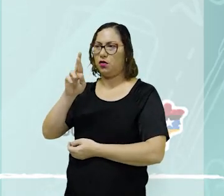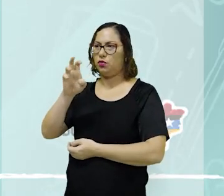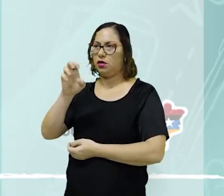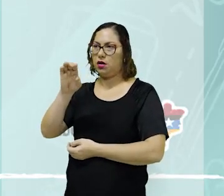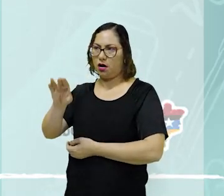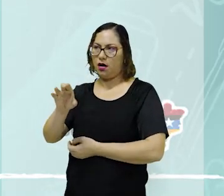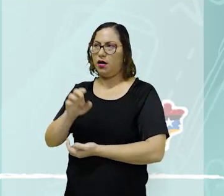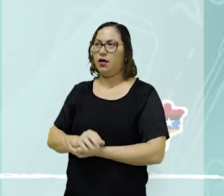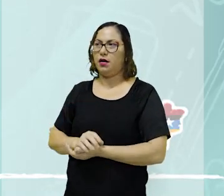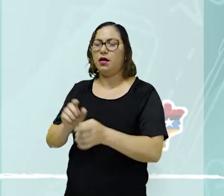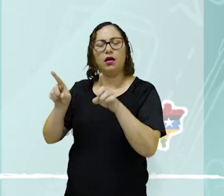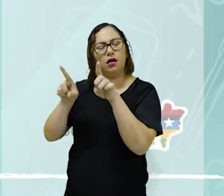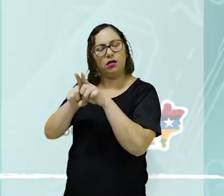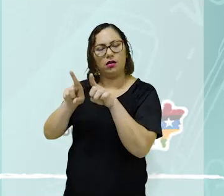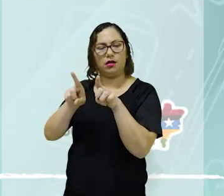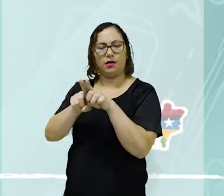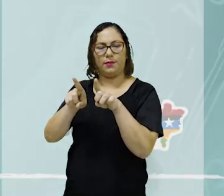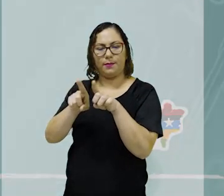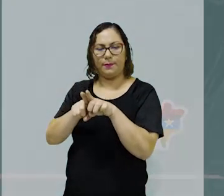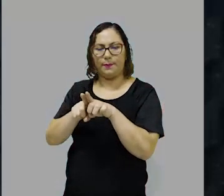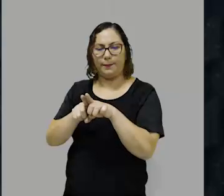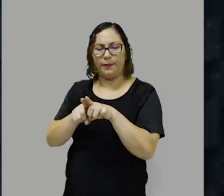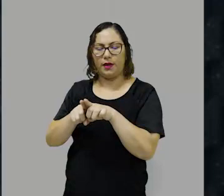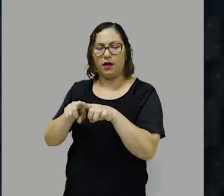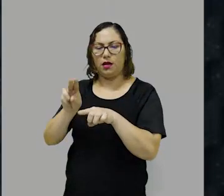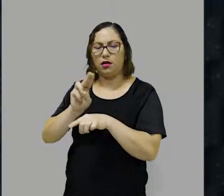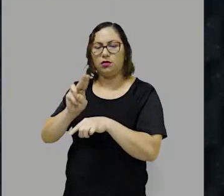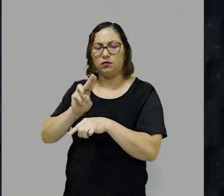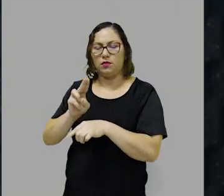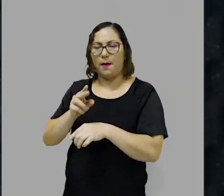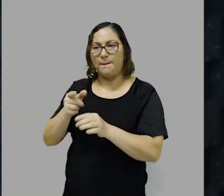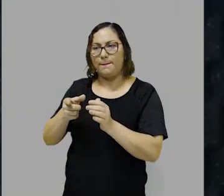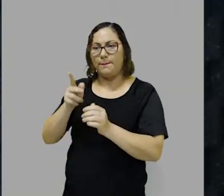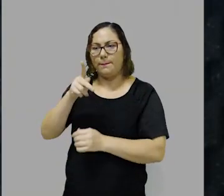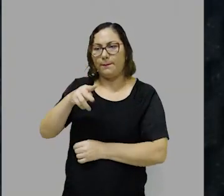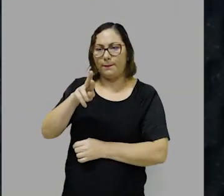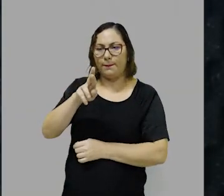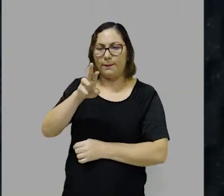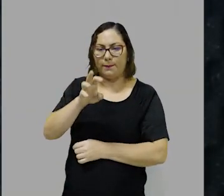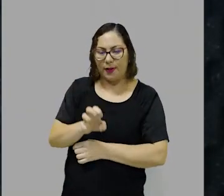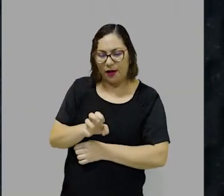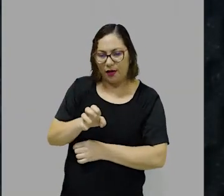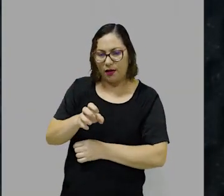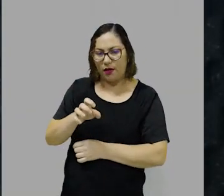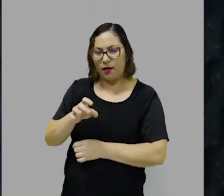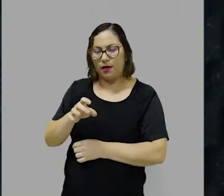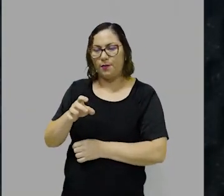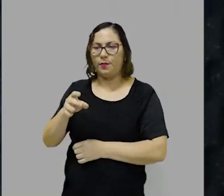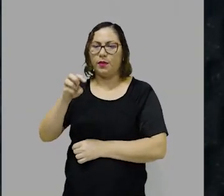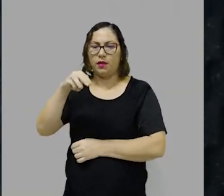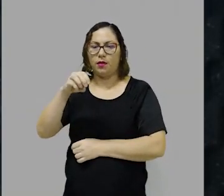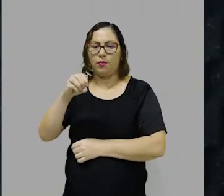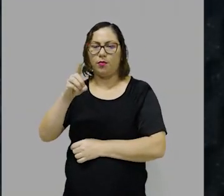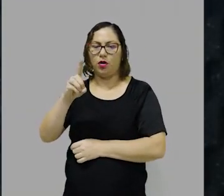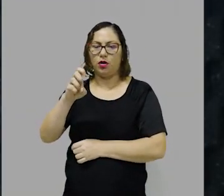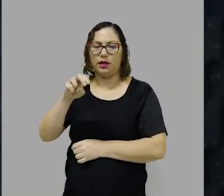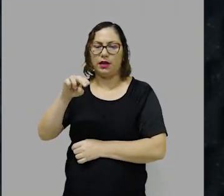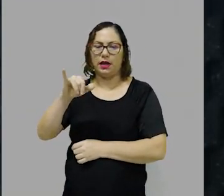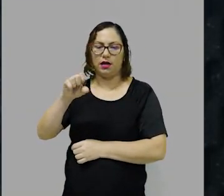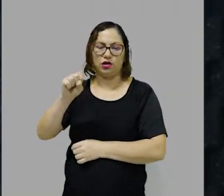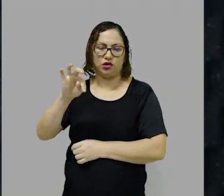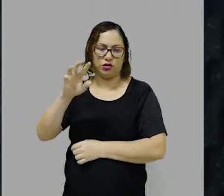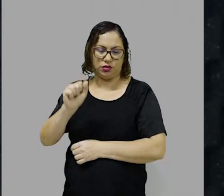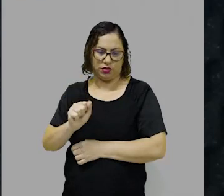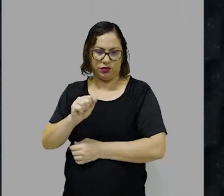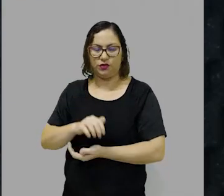século XIX, ele também é chamado de pré-modernista ou pós-impressionista, mas a obra dele trabalha com uma coisa que até